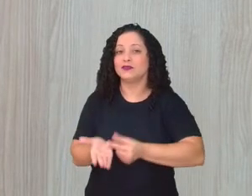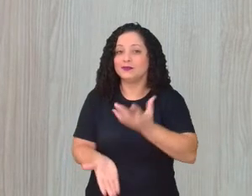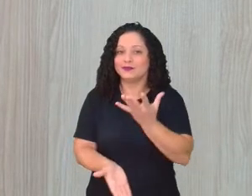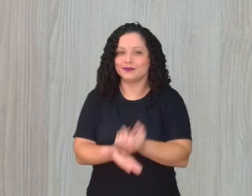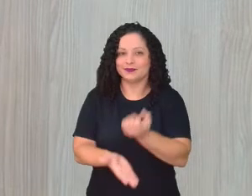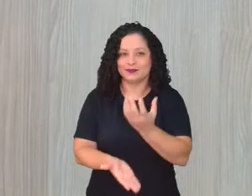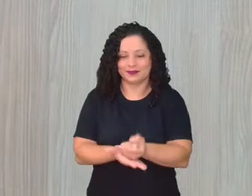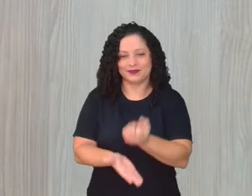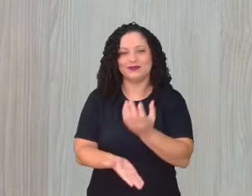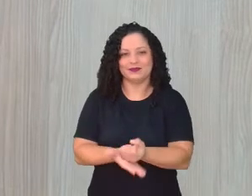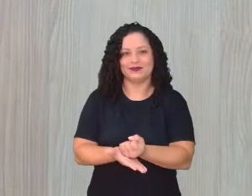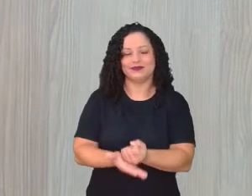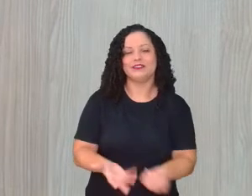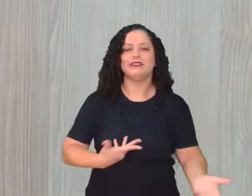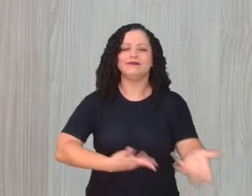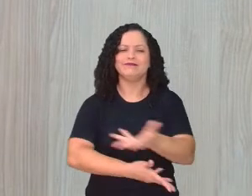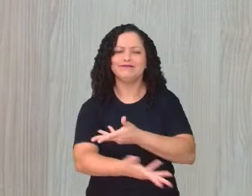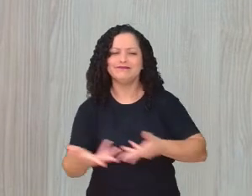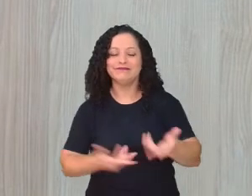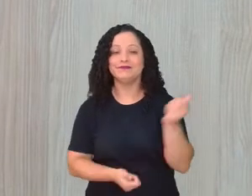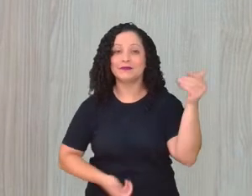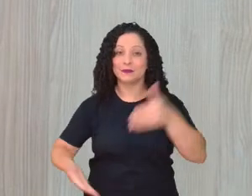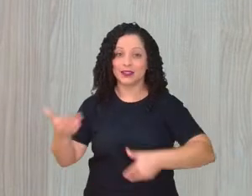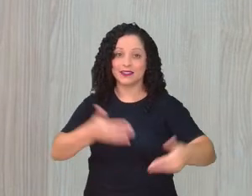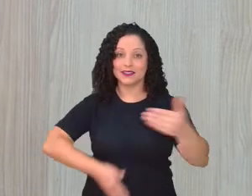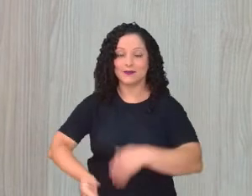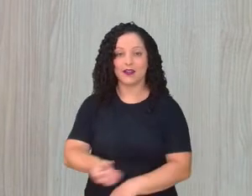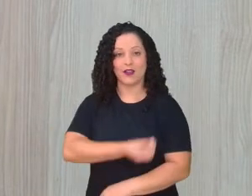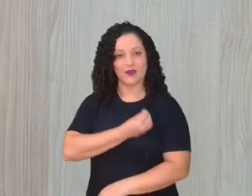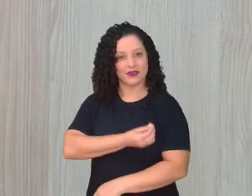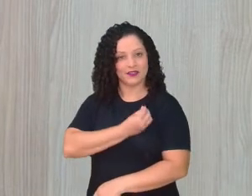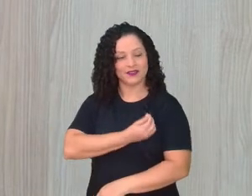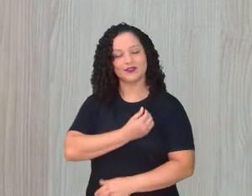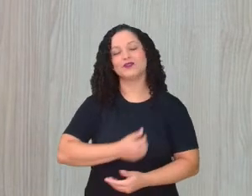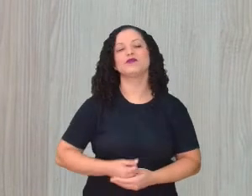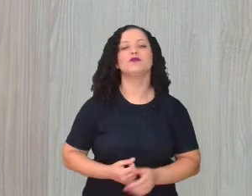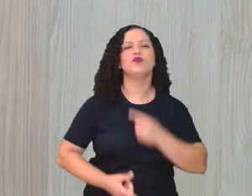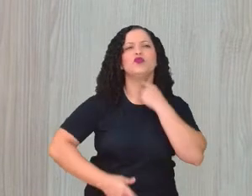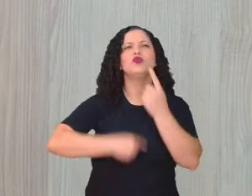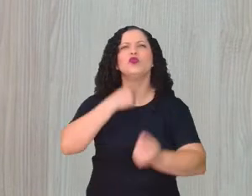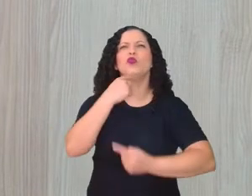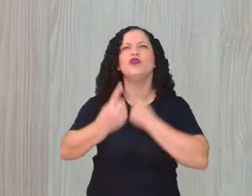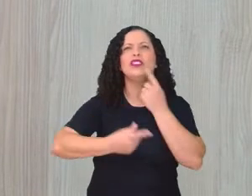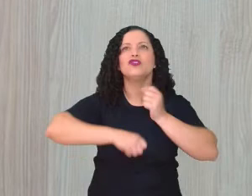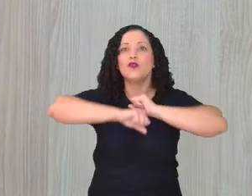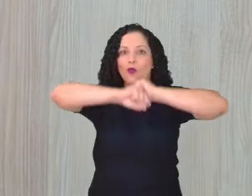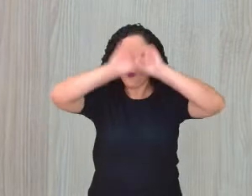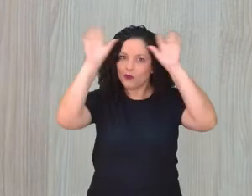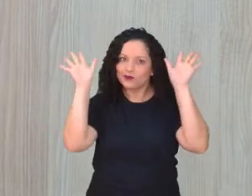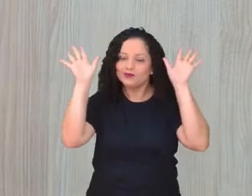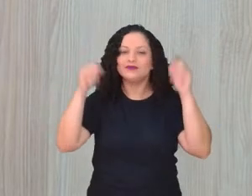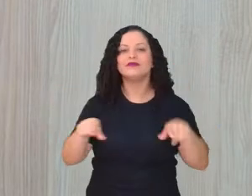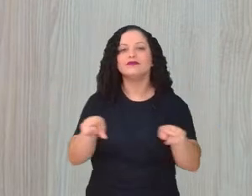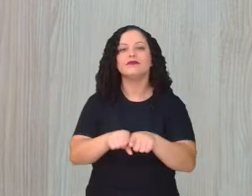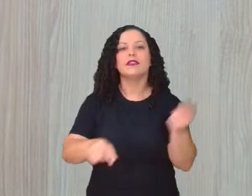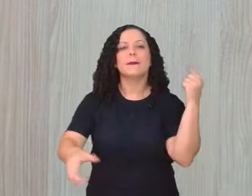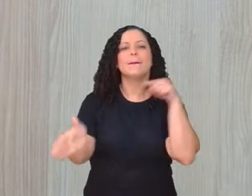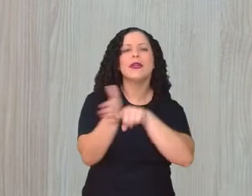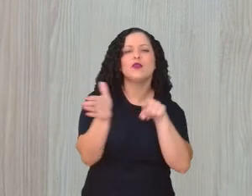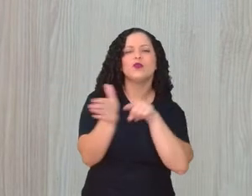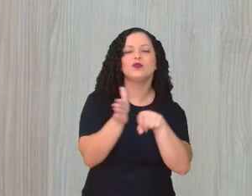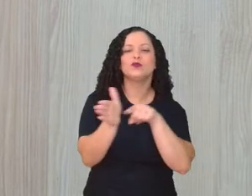Educa Recife e interagir ao vivo aqui com a gente, certo? Tirar dúvidas, deixar questões,